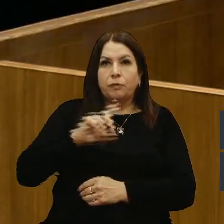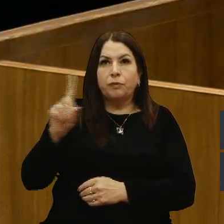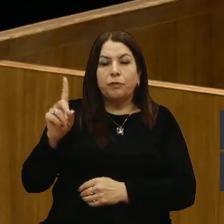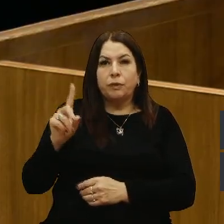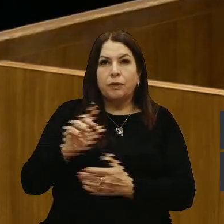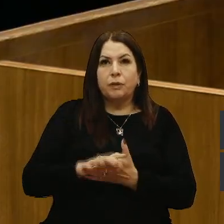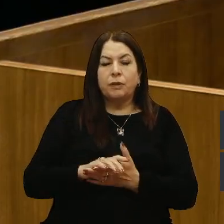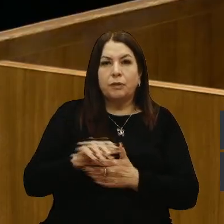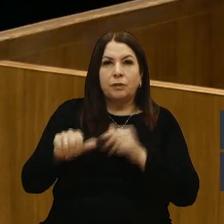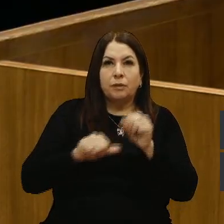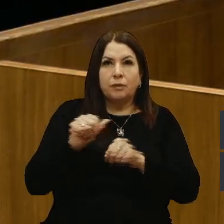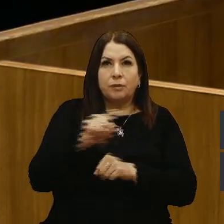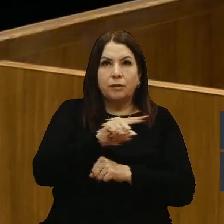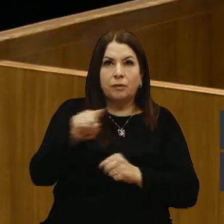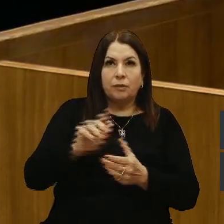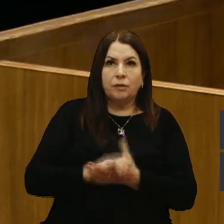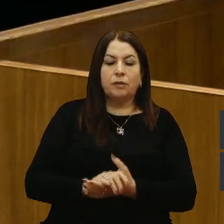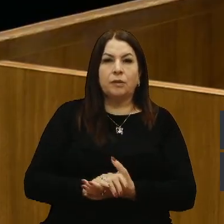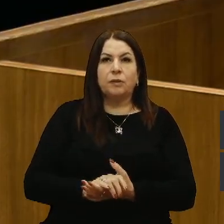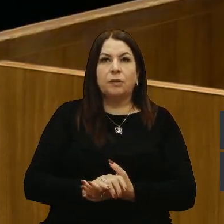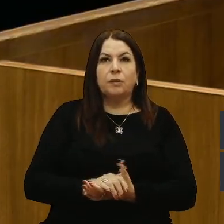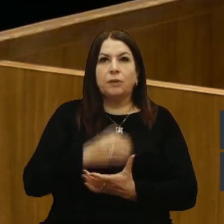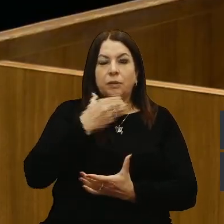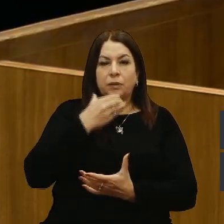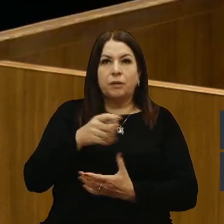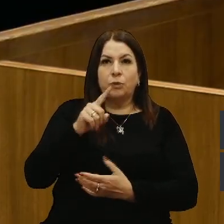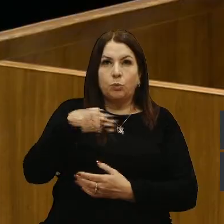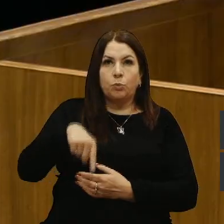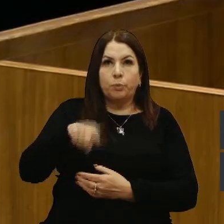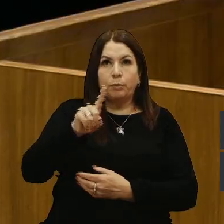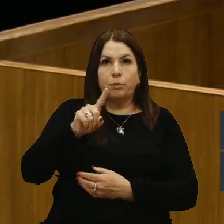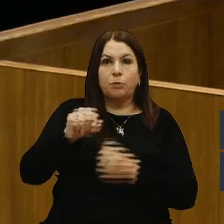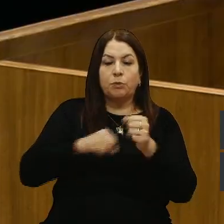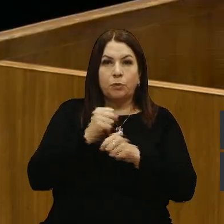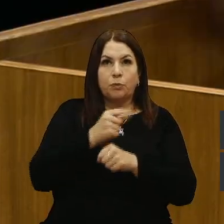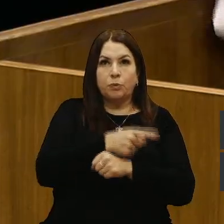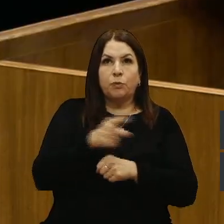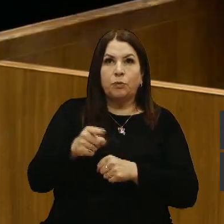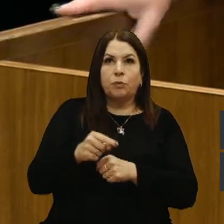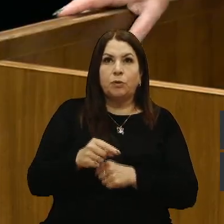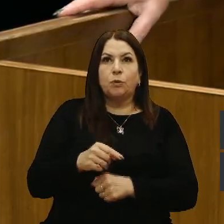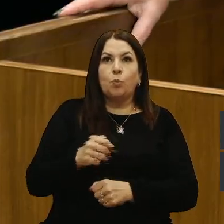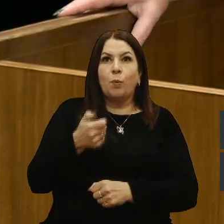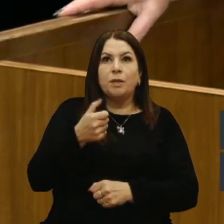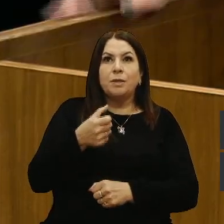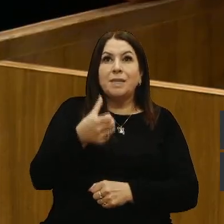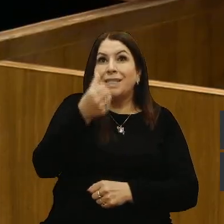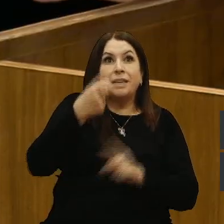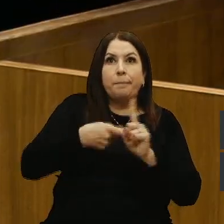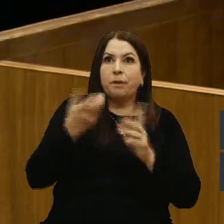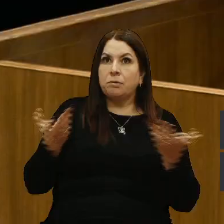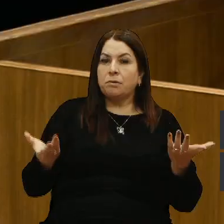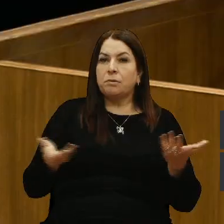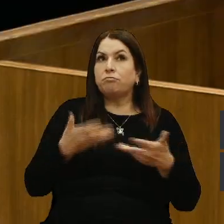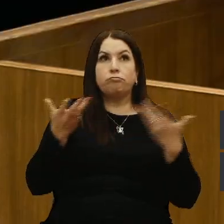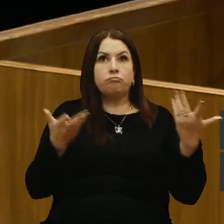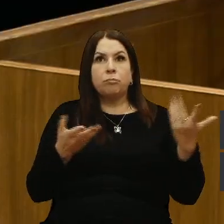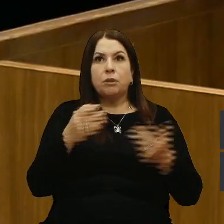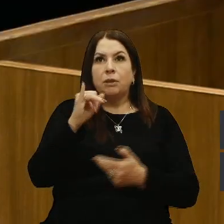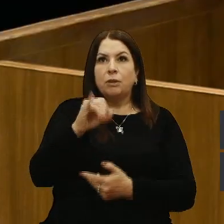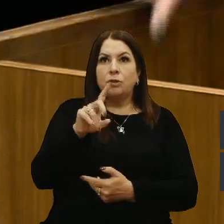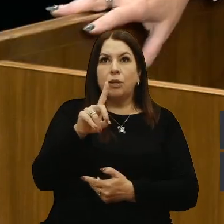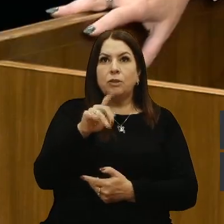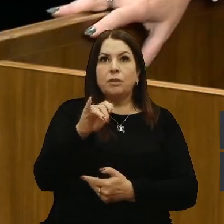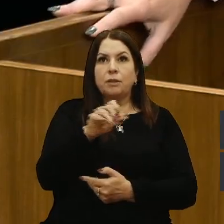na virada, foi depois do Natal, entre Natal e 1º do ano. Quanto tempo faz isso? Quase meio ano. E cadê? Está lá o